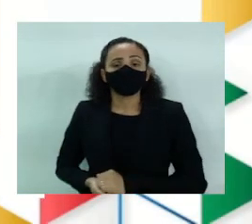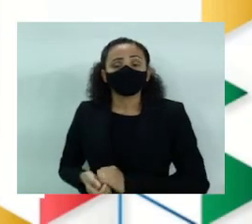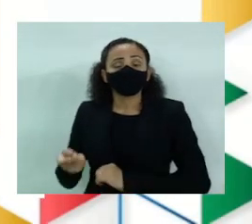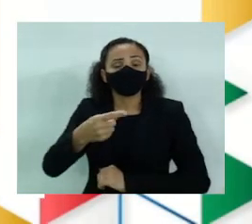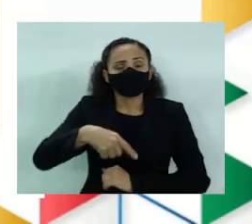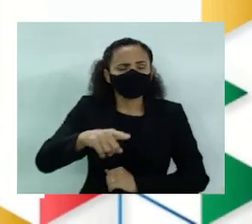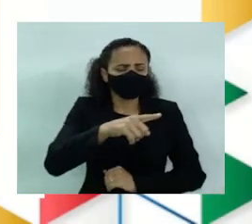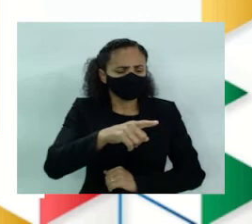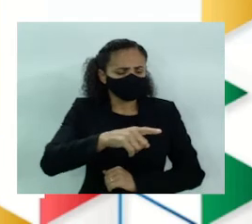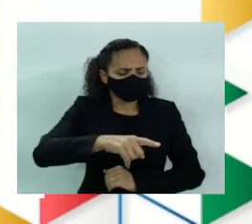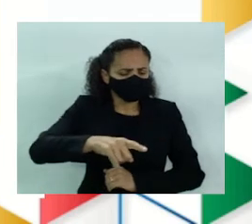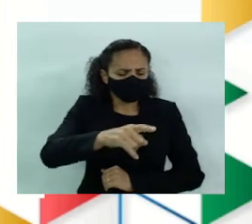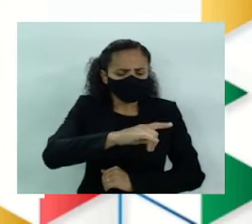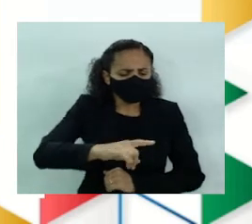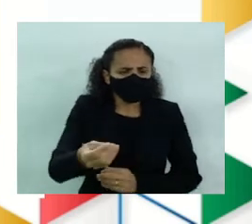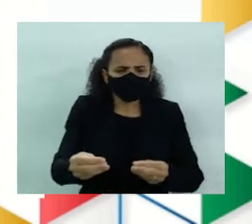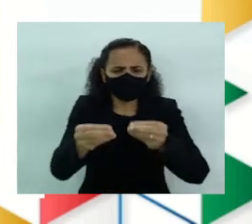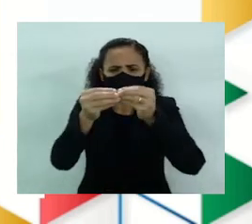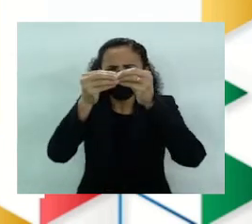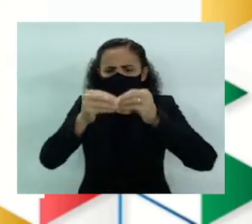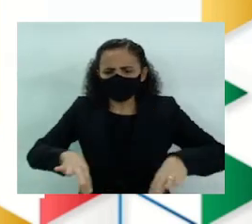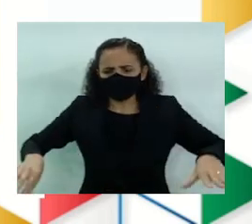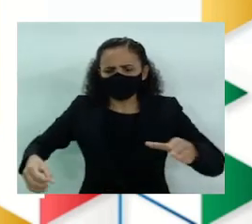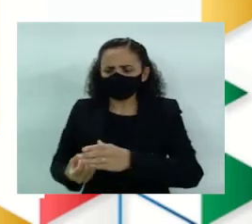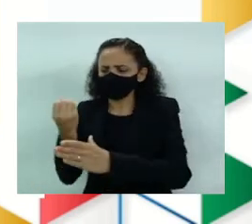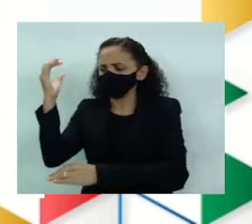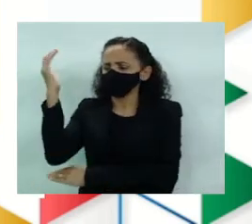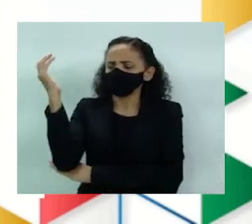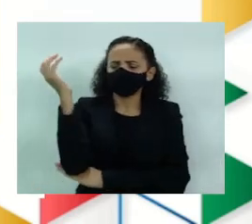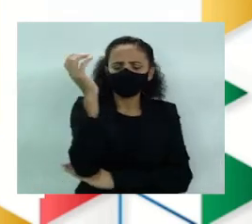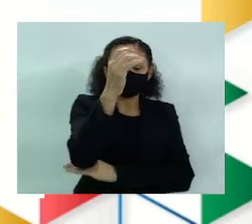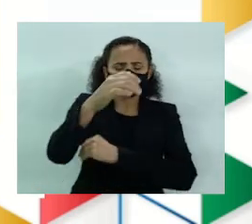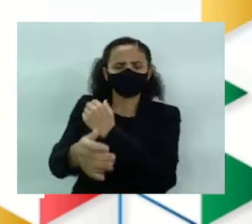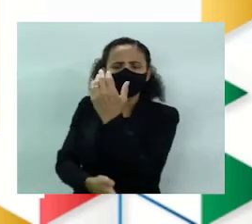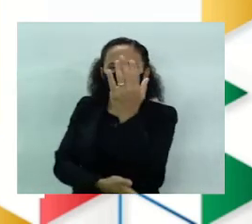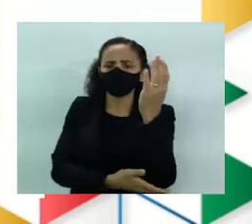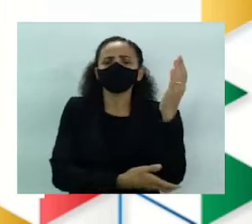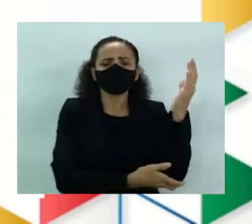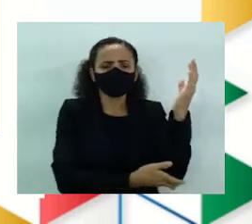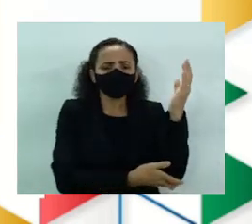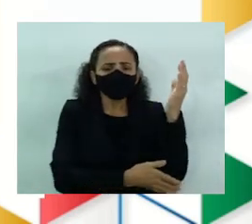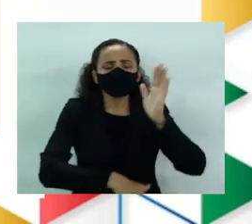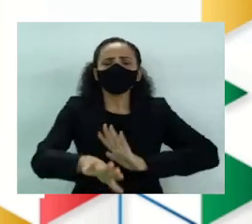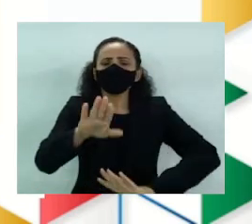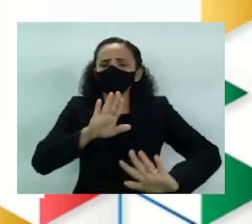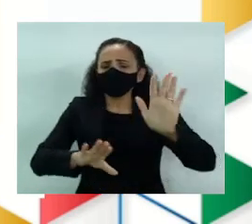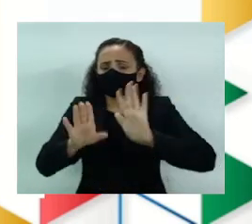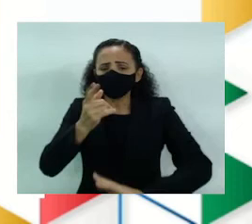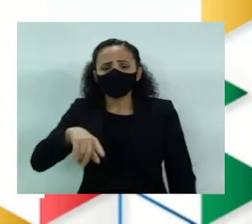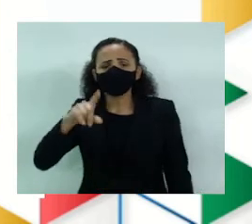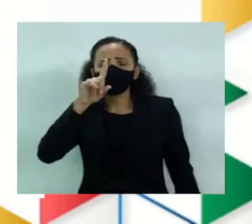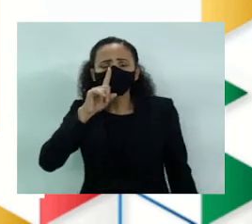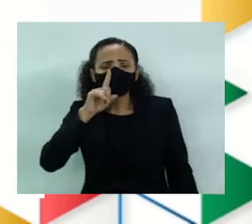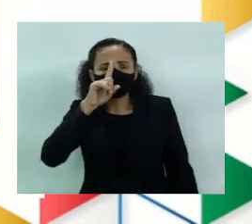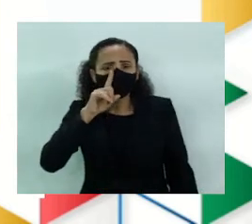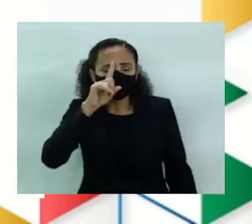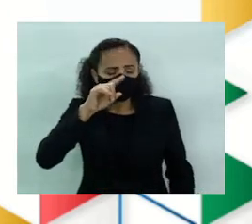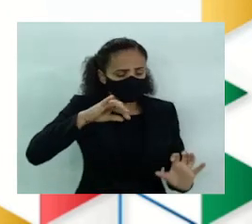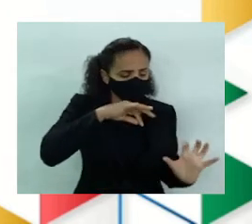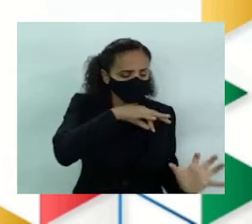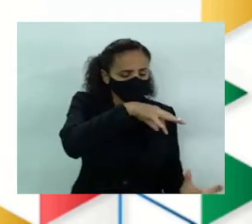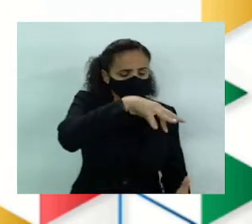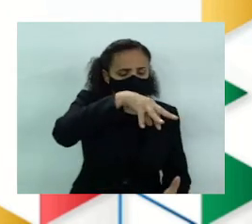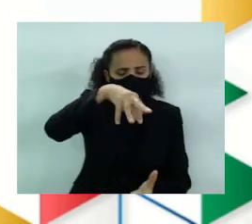de poluição da Terra e prejudica o meio ambiente e está pondo em risco a sobrevivência do planeta, tá certo? Vamos